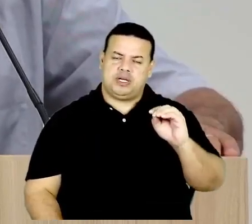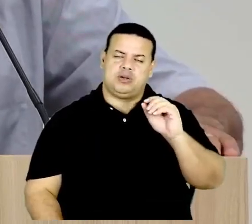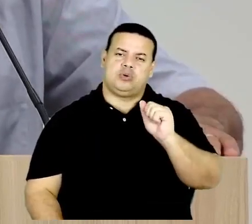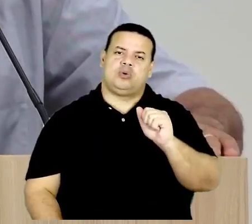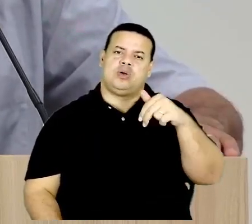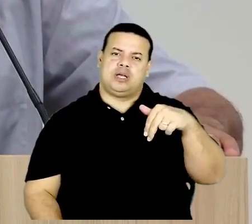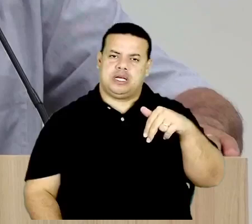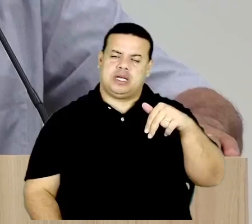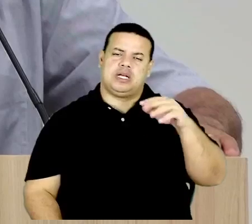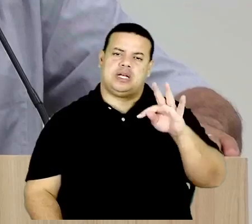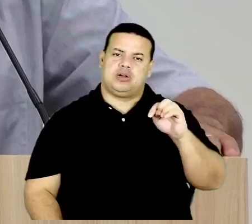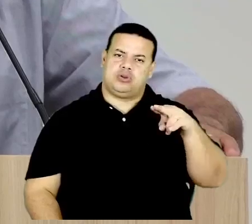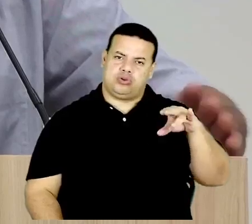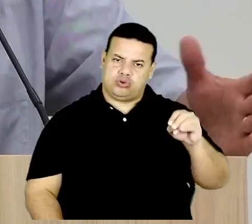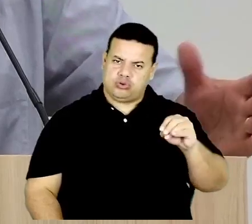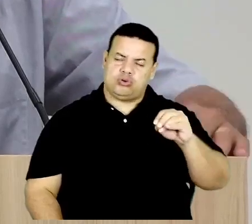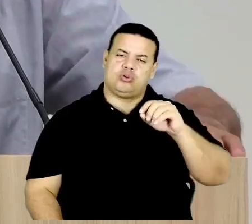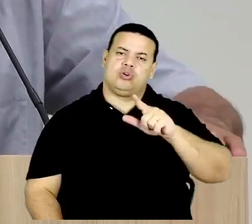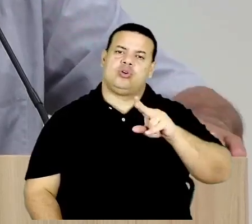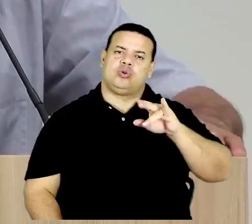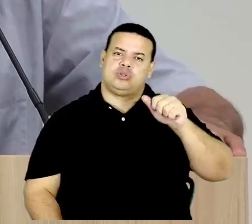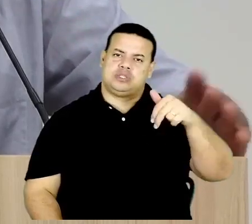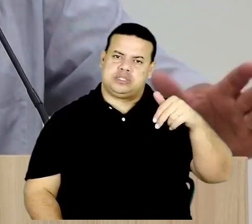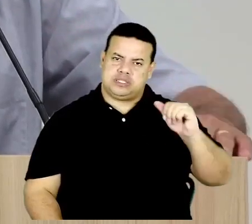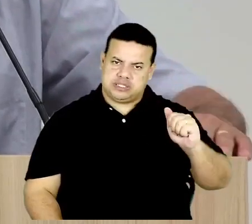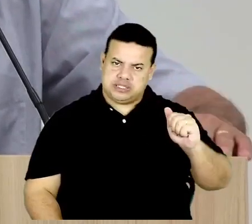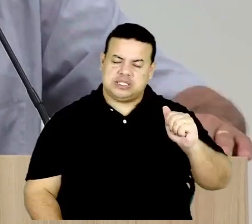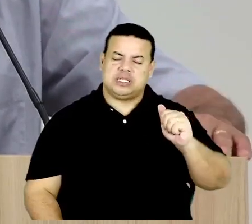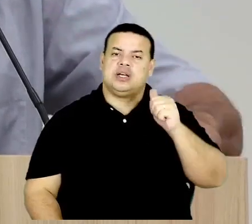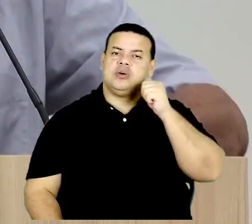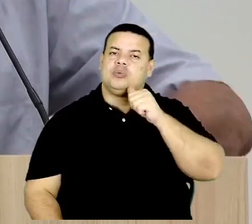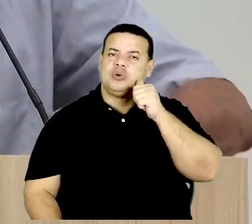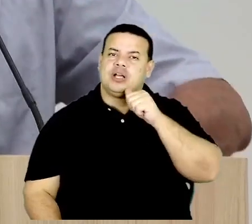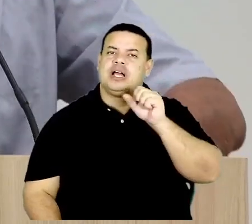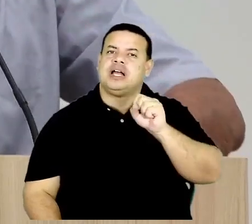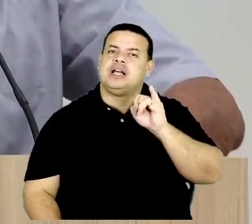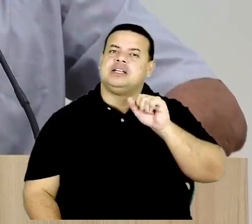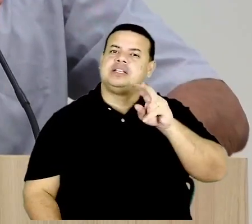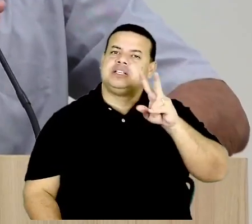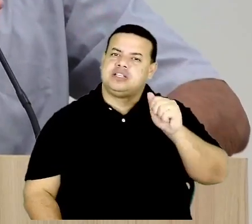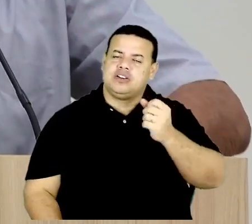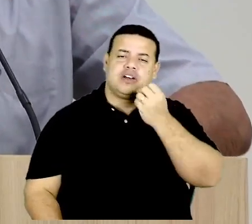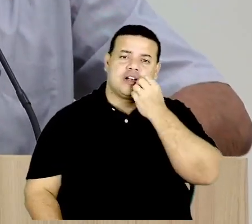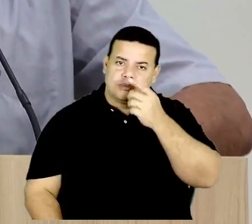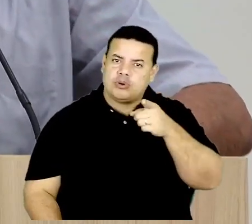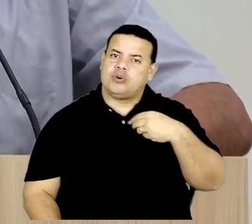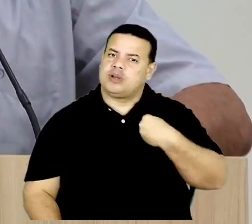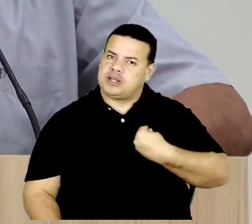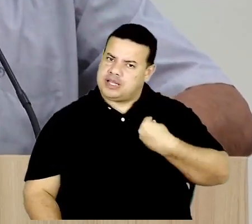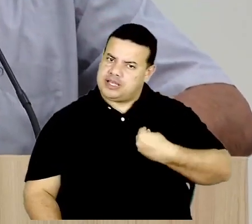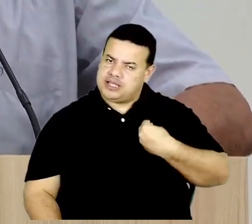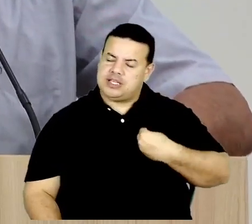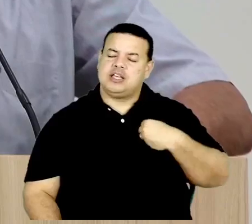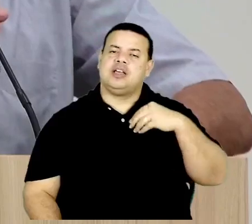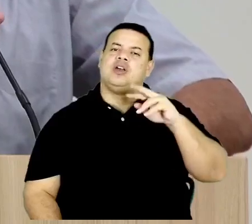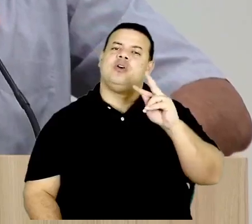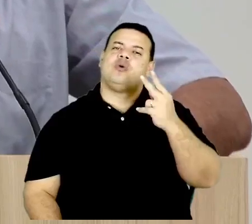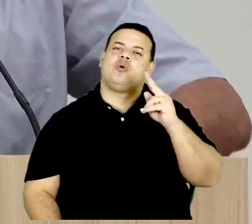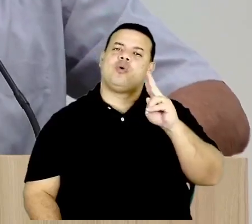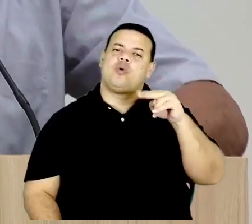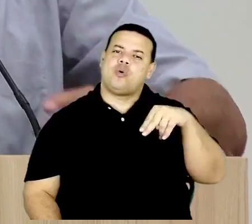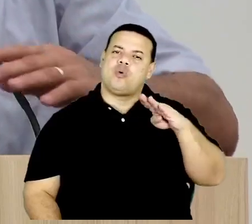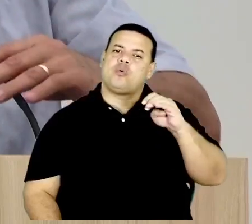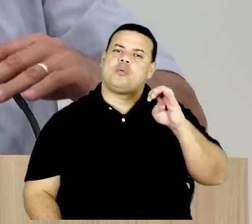que a senhora está aqui, tá bom? Humberto, seus filhos, é um prazer tê-los aqui,